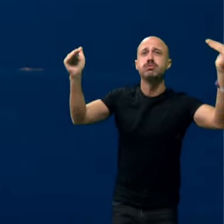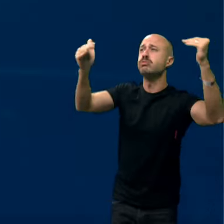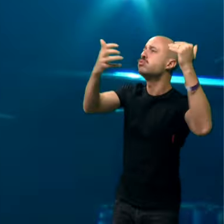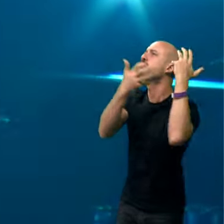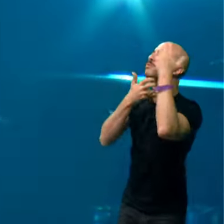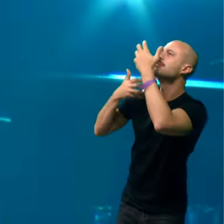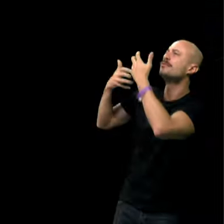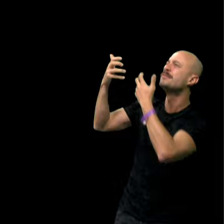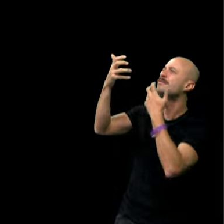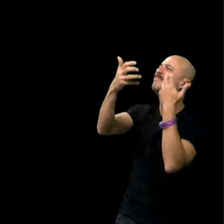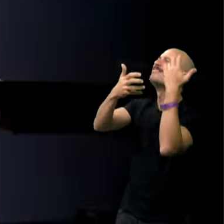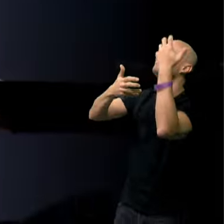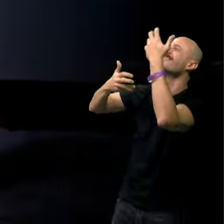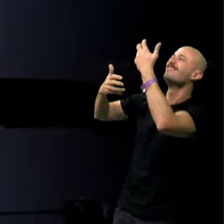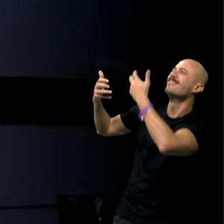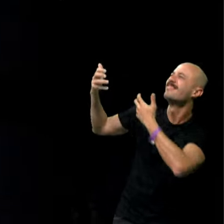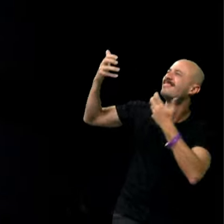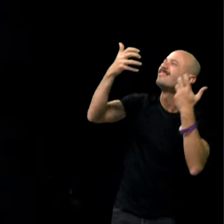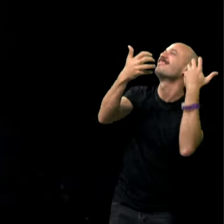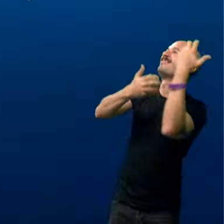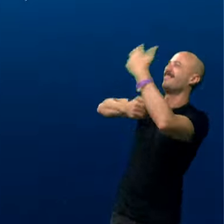anjos cantam.